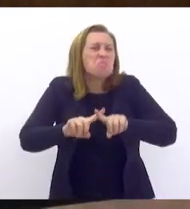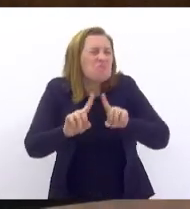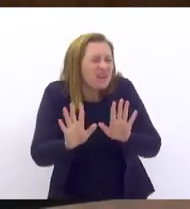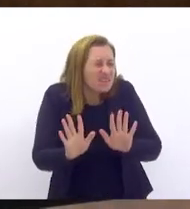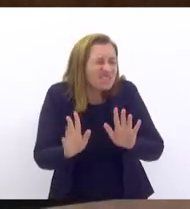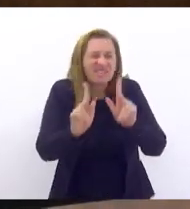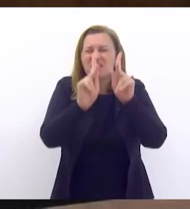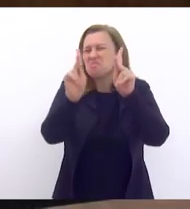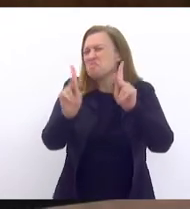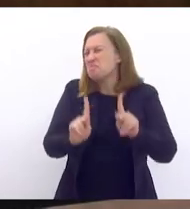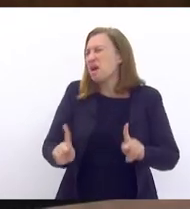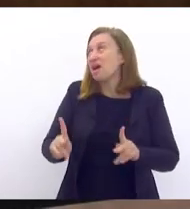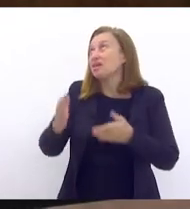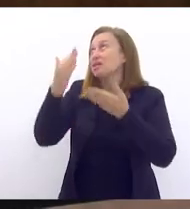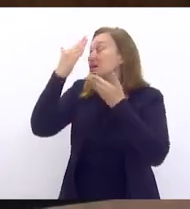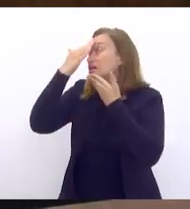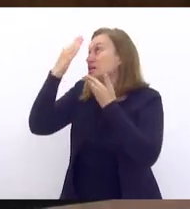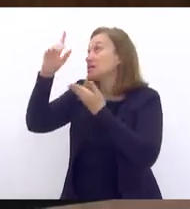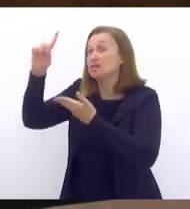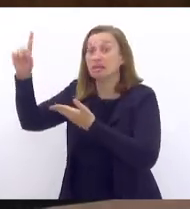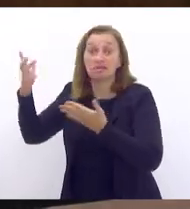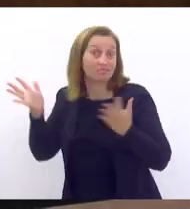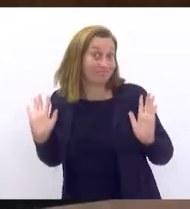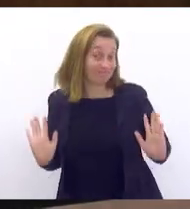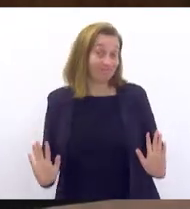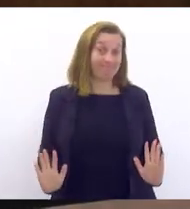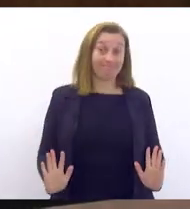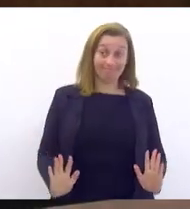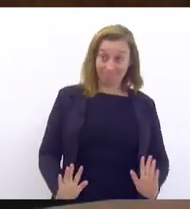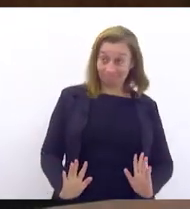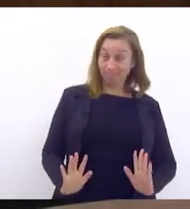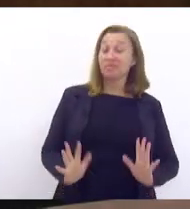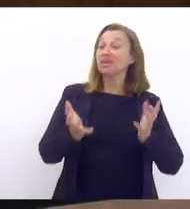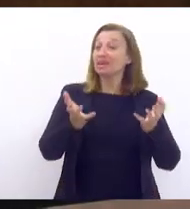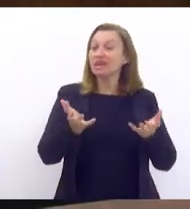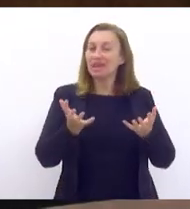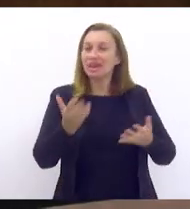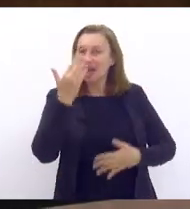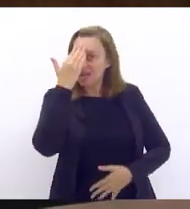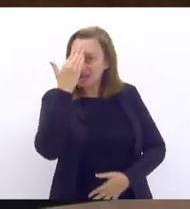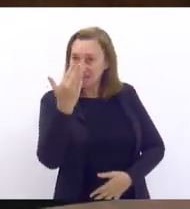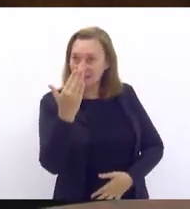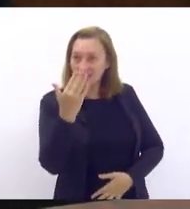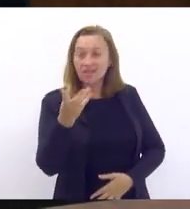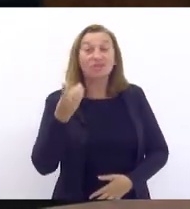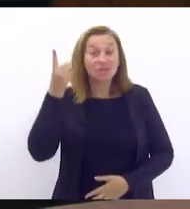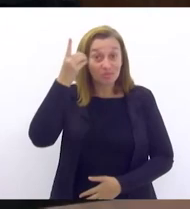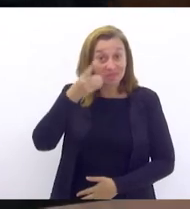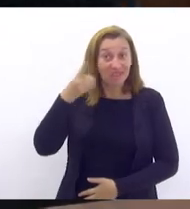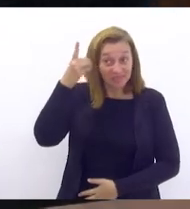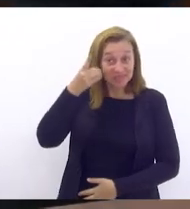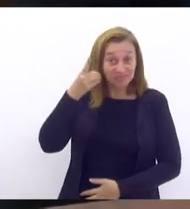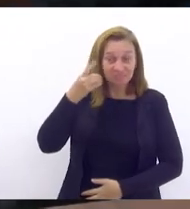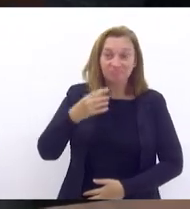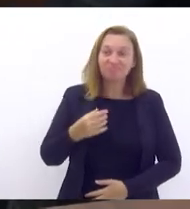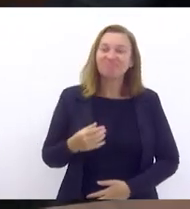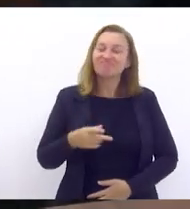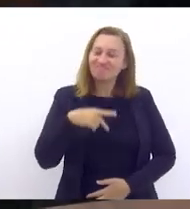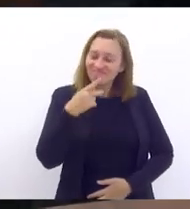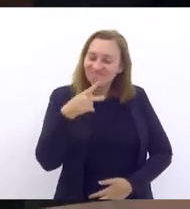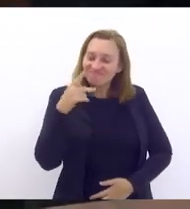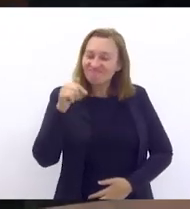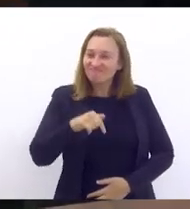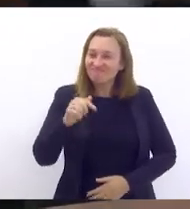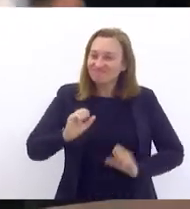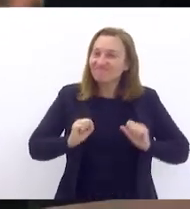paz, graças a Deus, não é? Quero agradecer aqueles deputados que falaram aqui